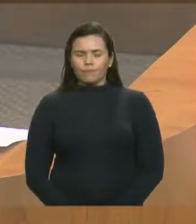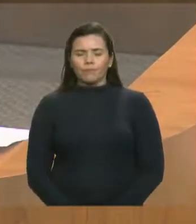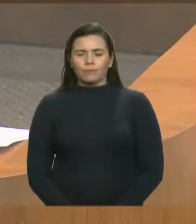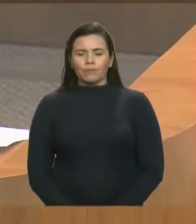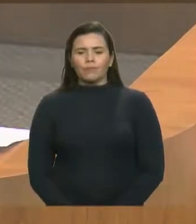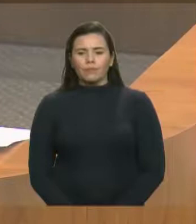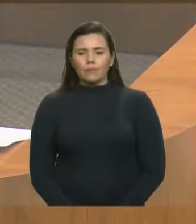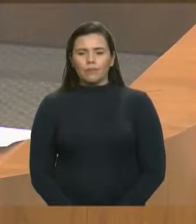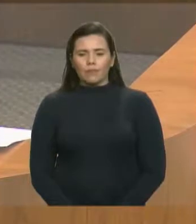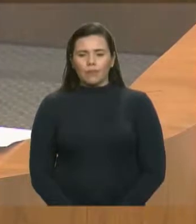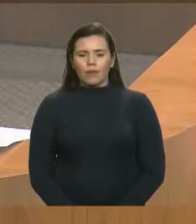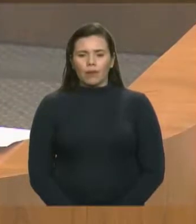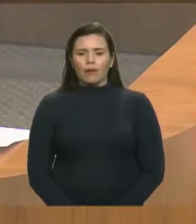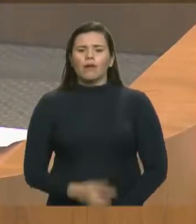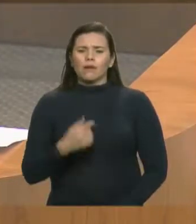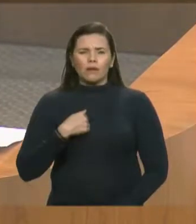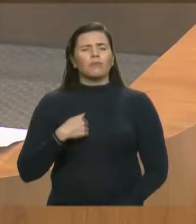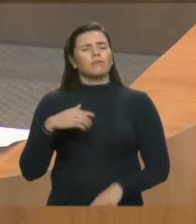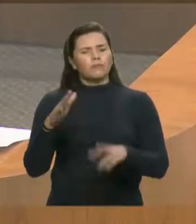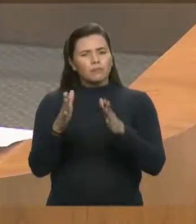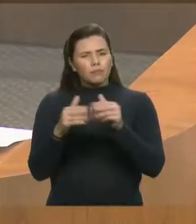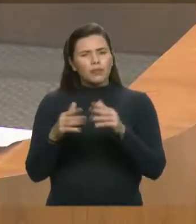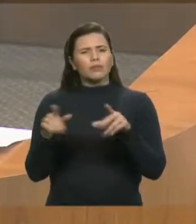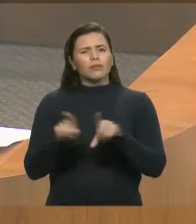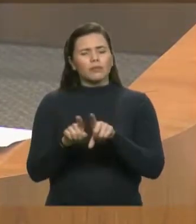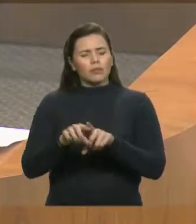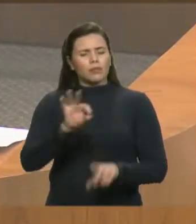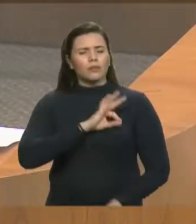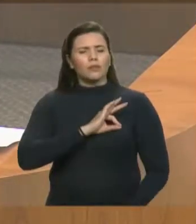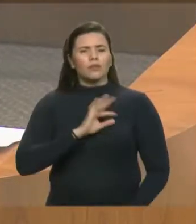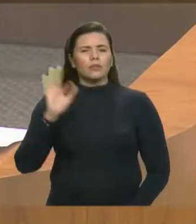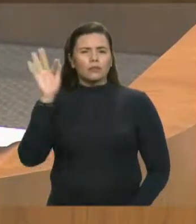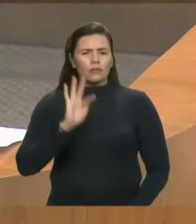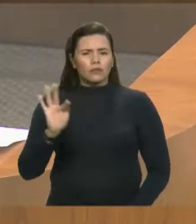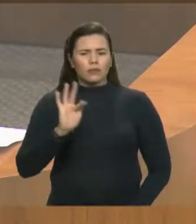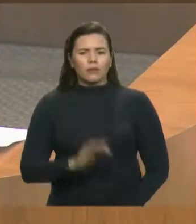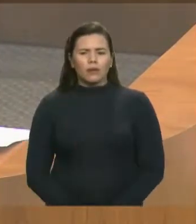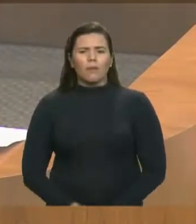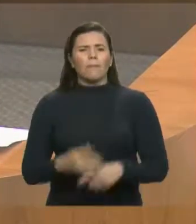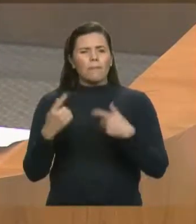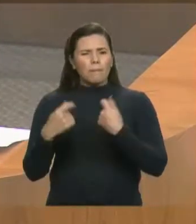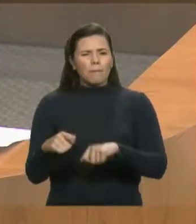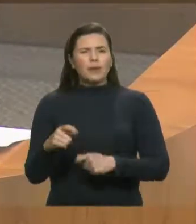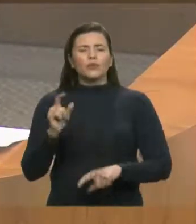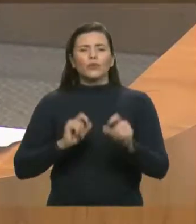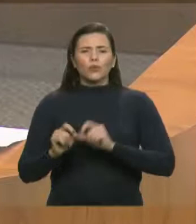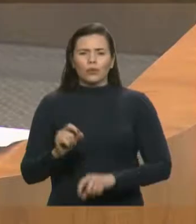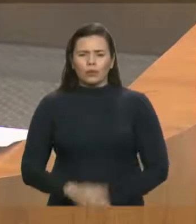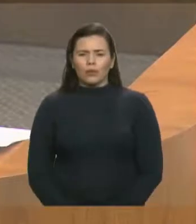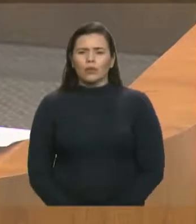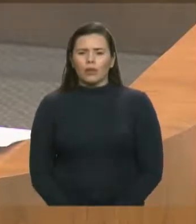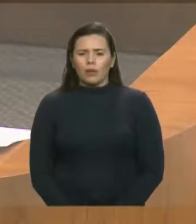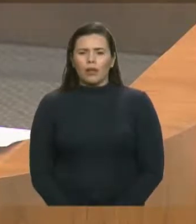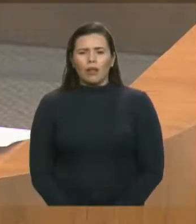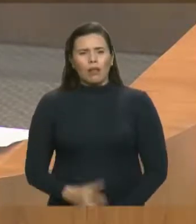maior empenho da Polícia Federal, que tem que aumentar o seu contingente na